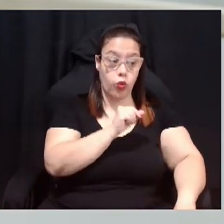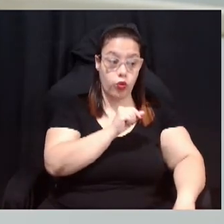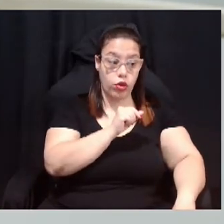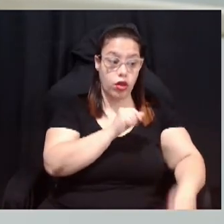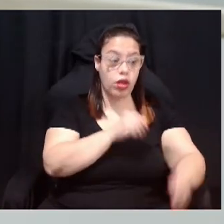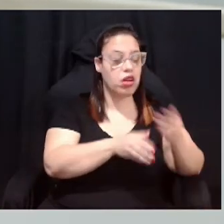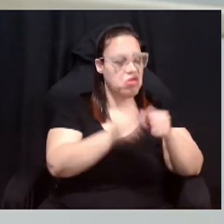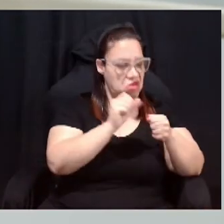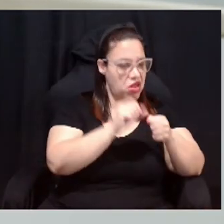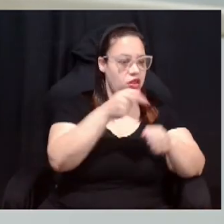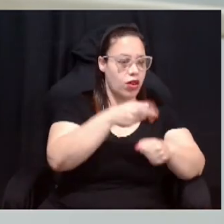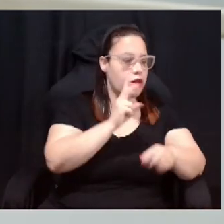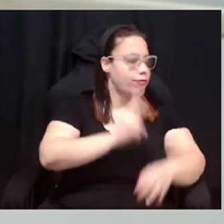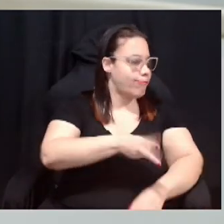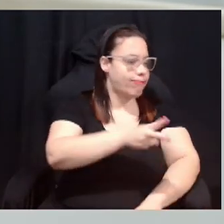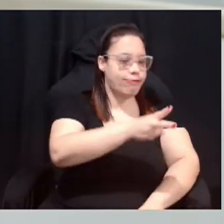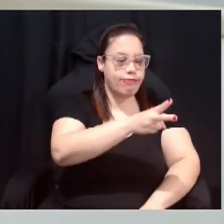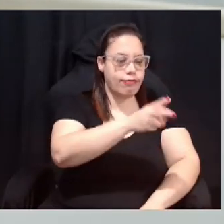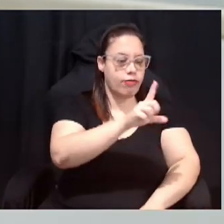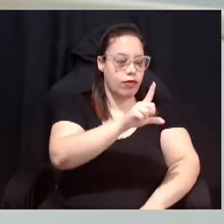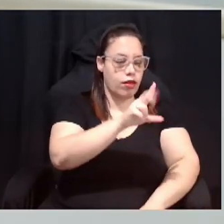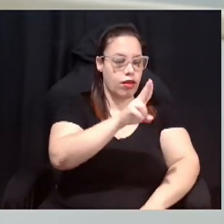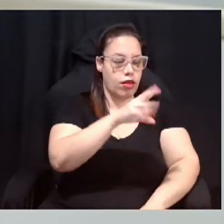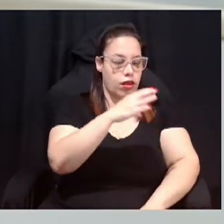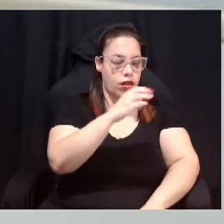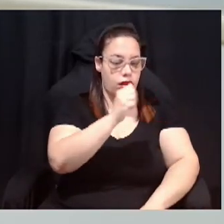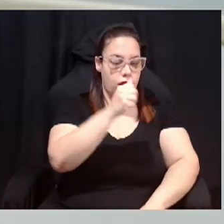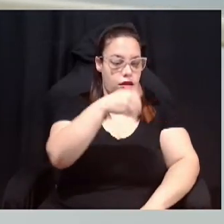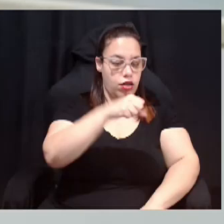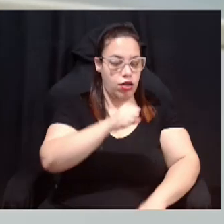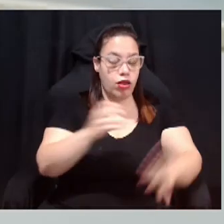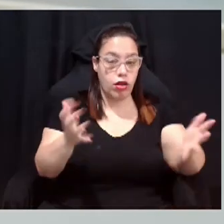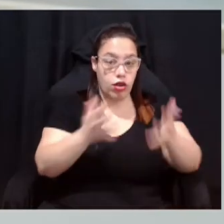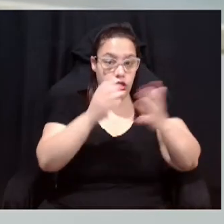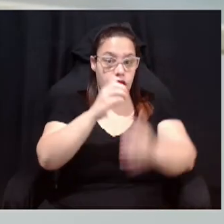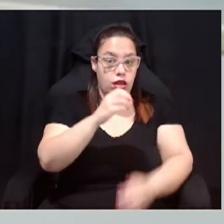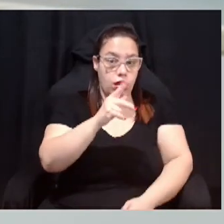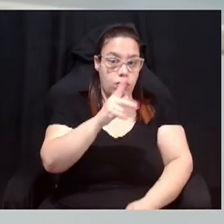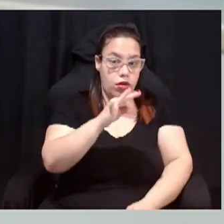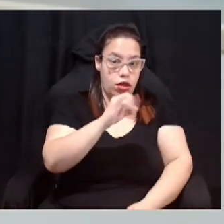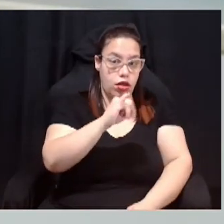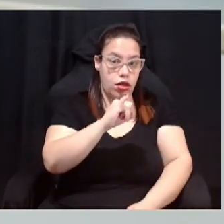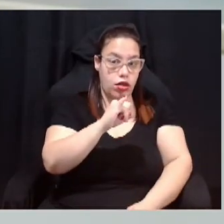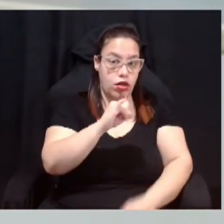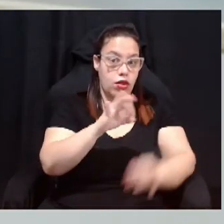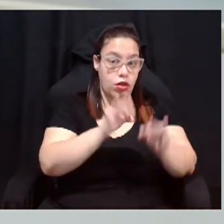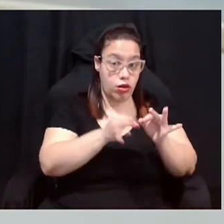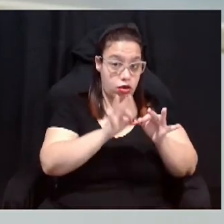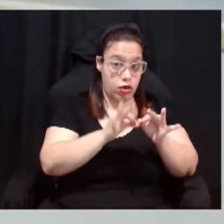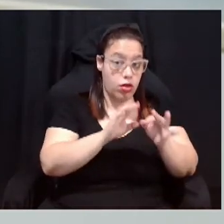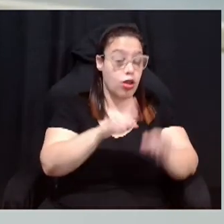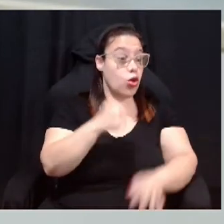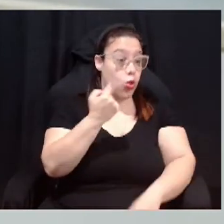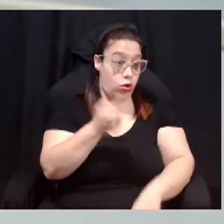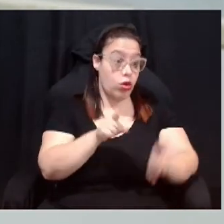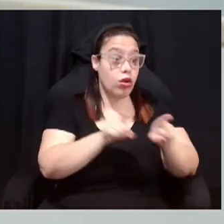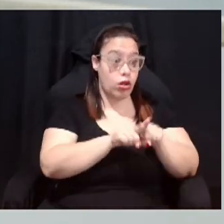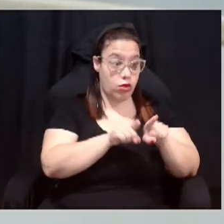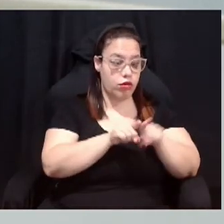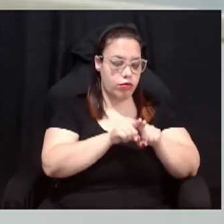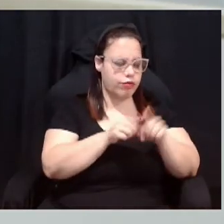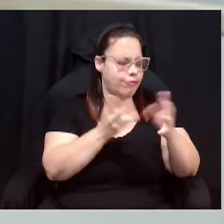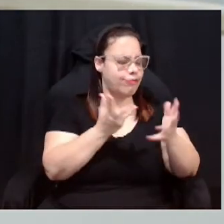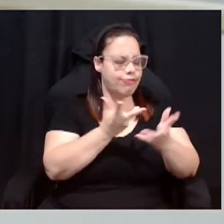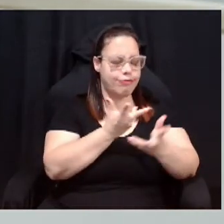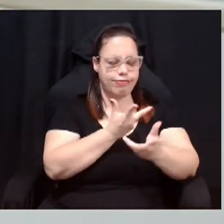muita frequência, é o Lucas, ele é muito ativo no CPTI, na minha oficina e em outras também. E é maravilhoso, assim, a